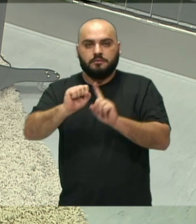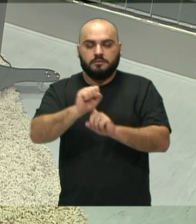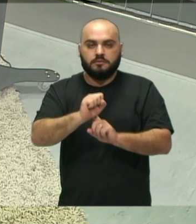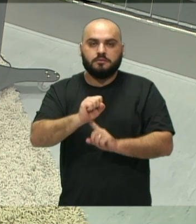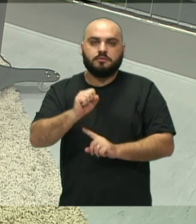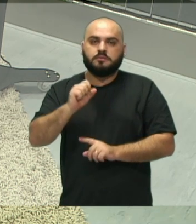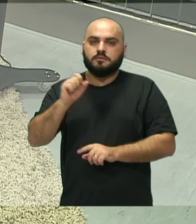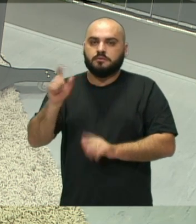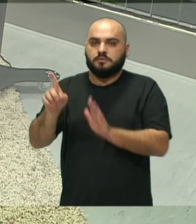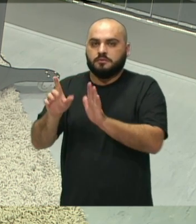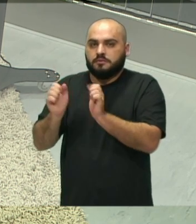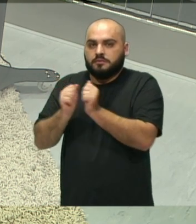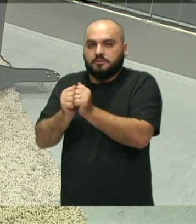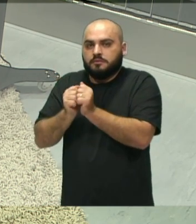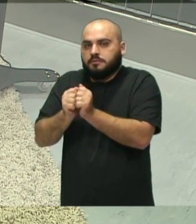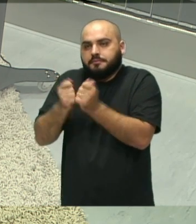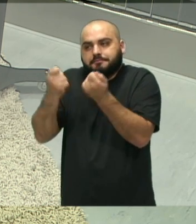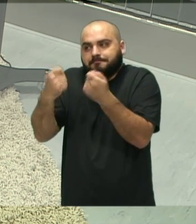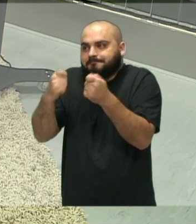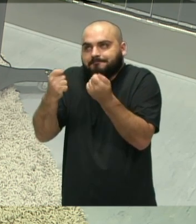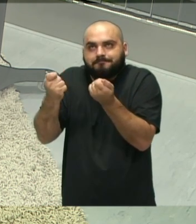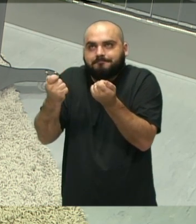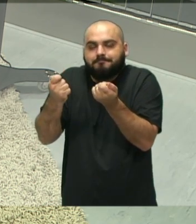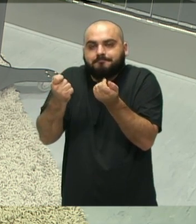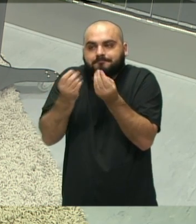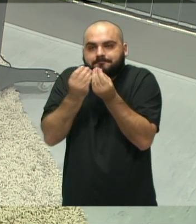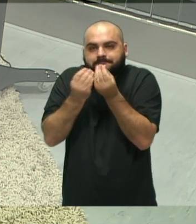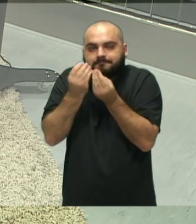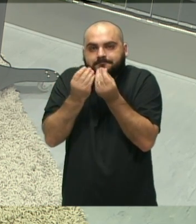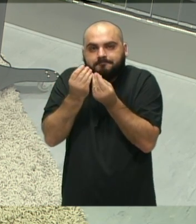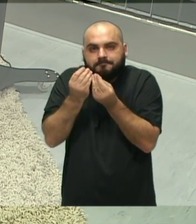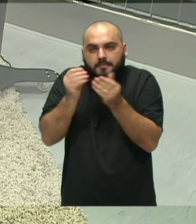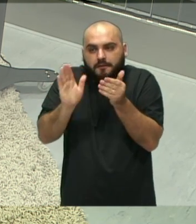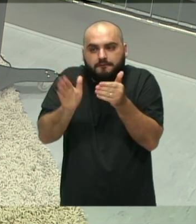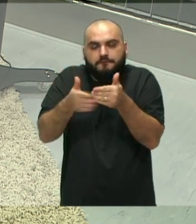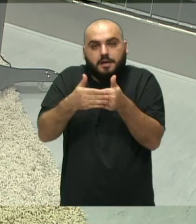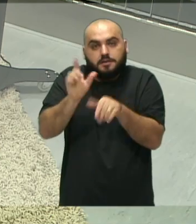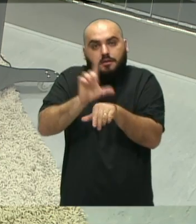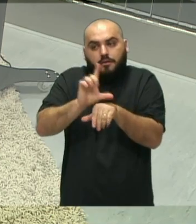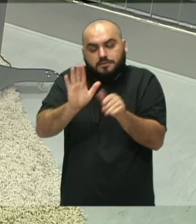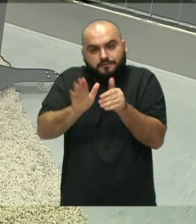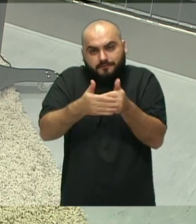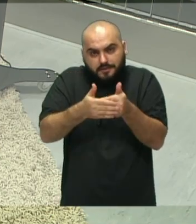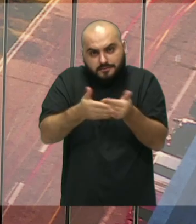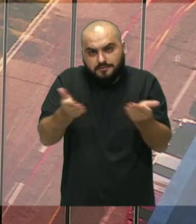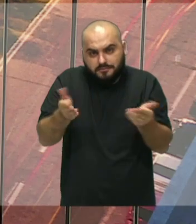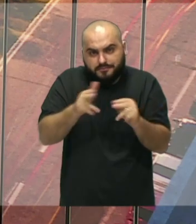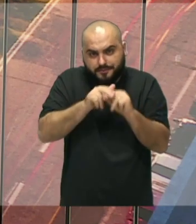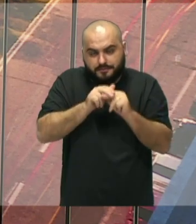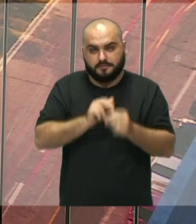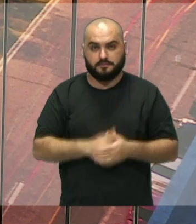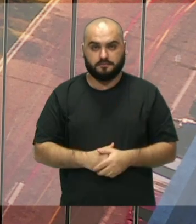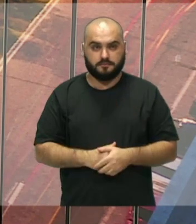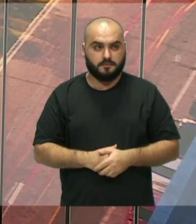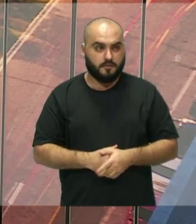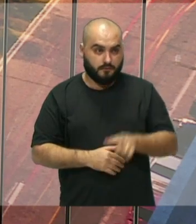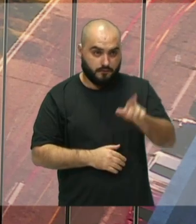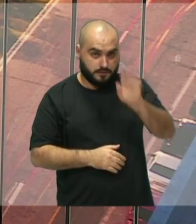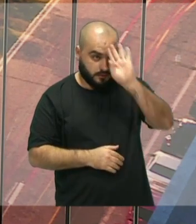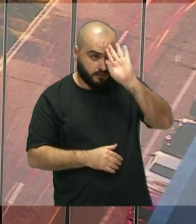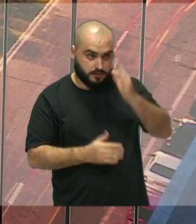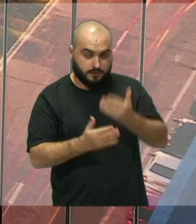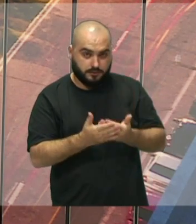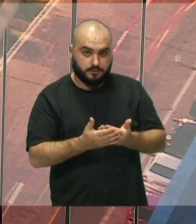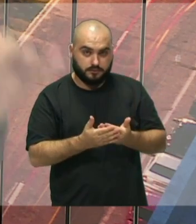tanto o comércio quanto se sensibilize e acabe fechando as portas, né? O senhor acredita que